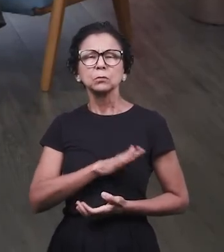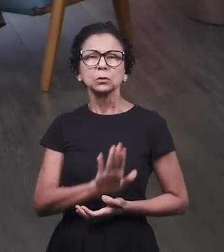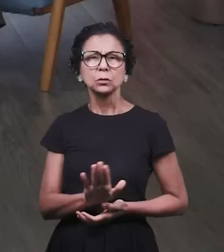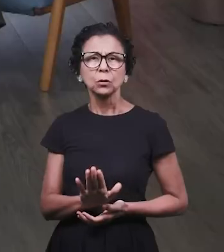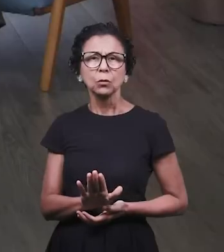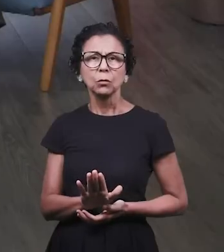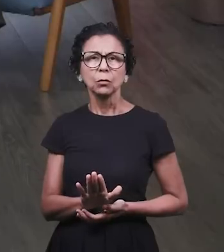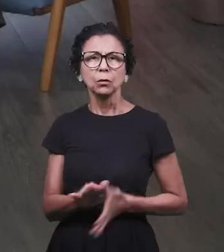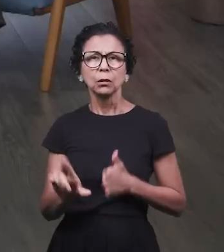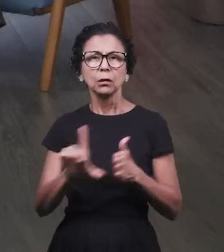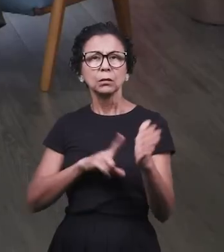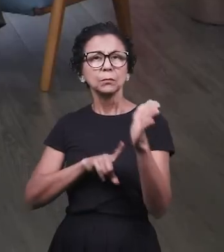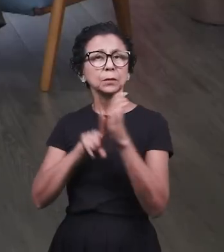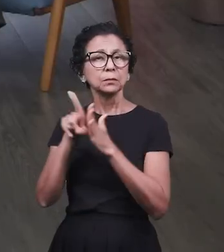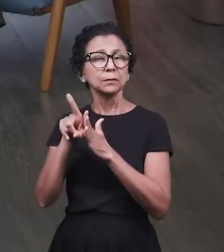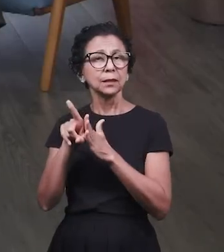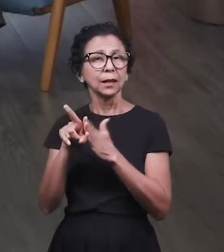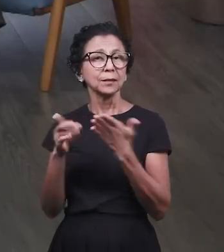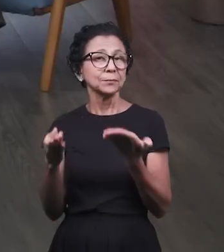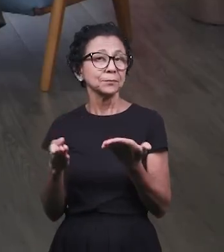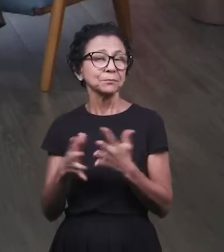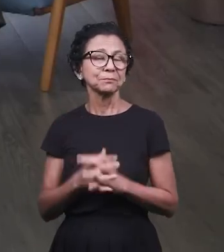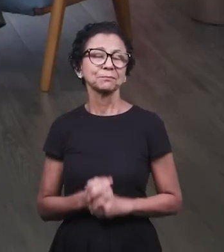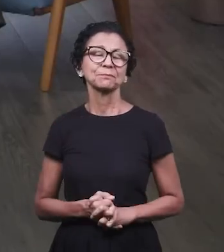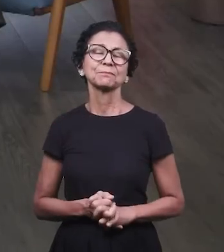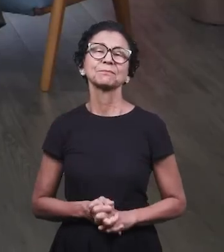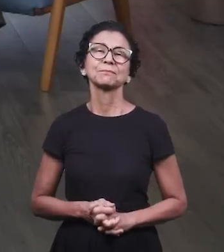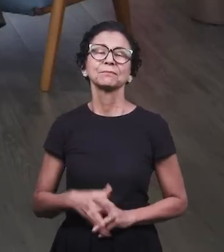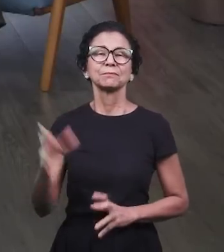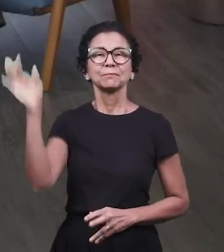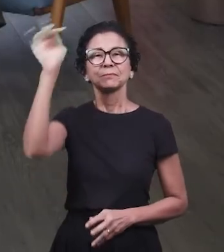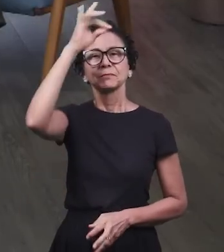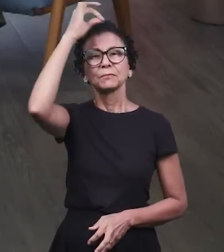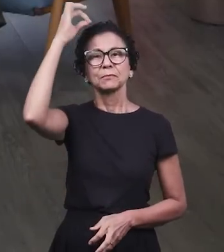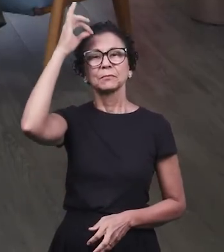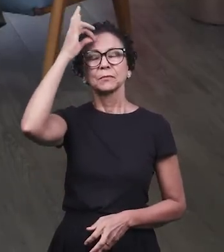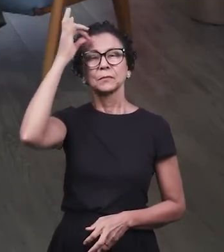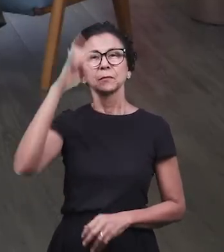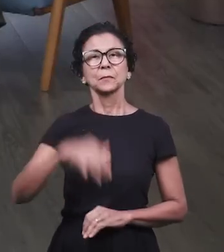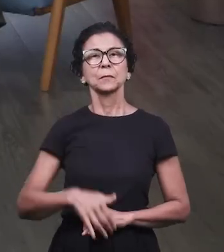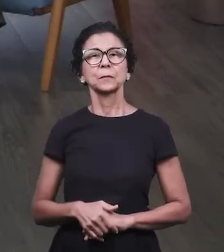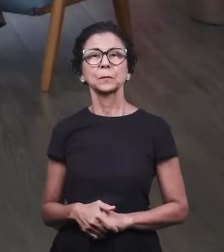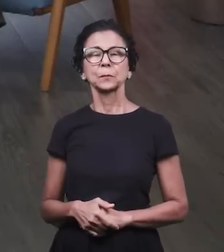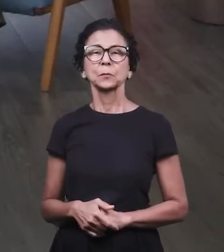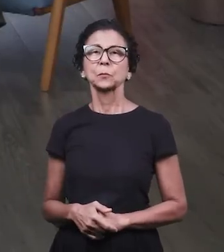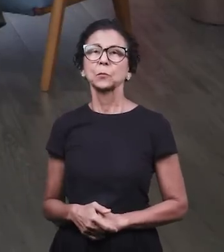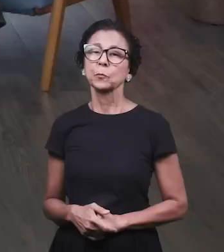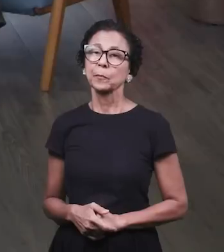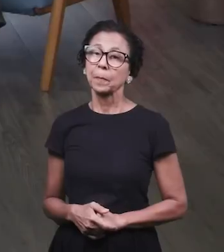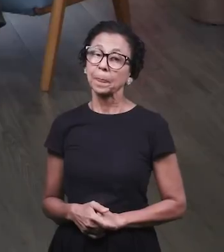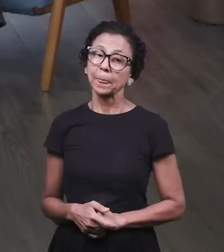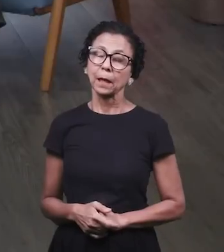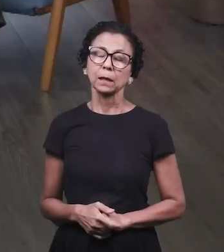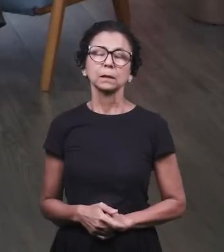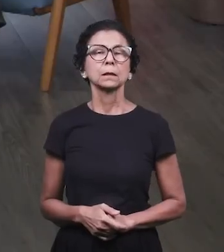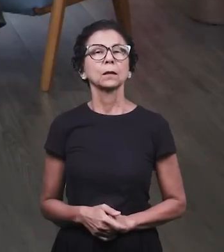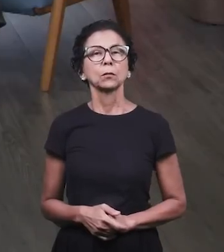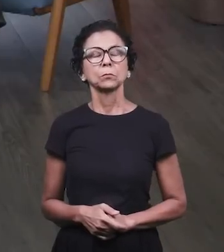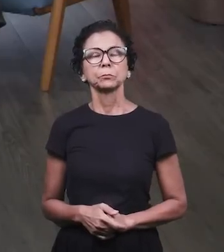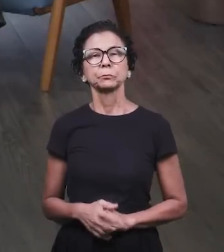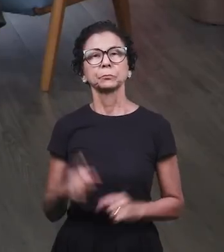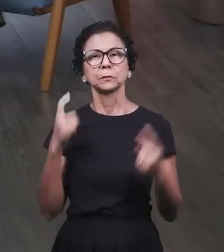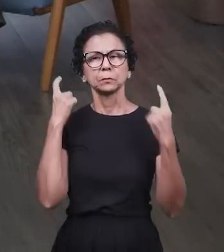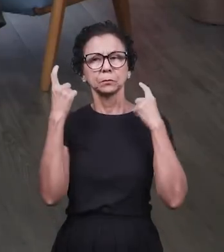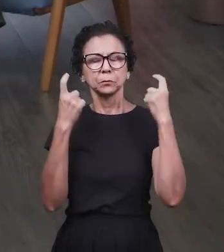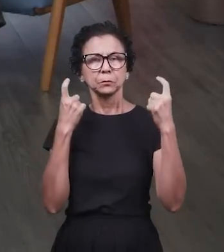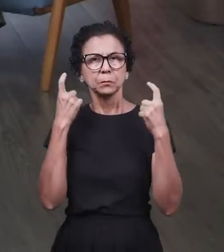belo, que é a ação do Espírito Santo. Amém. Então, na medida em que nós nos preocupamos e nós fazemos isso